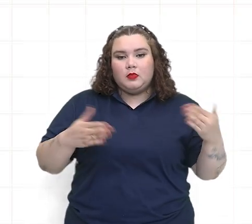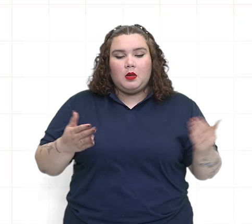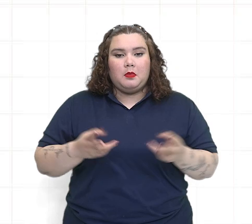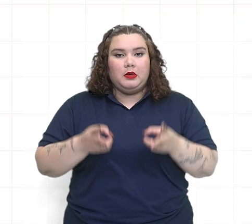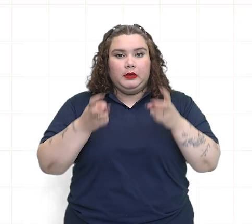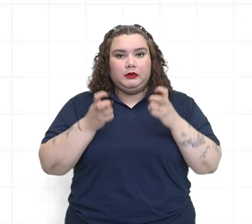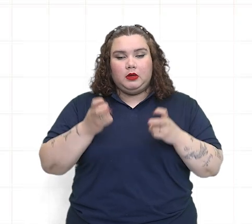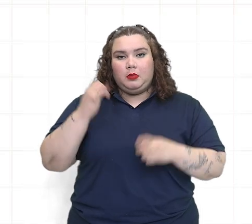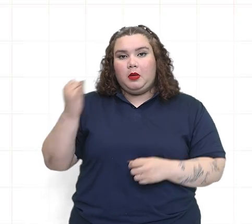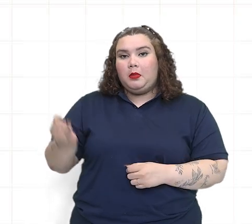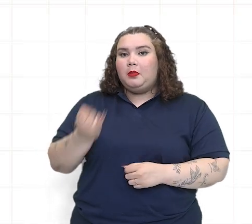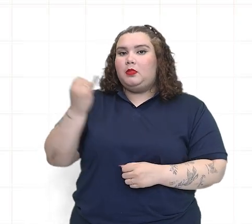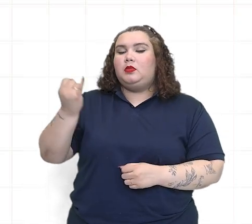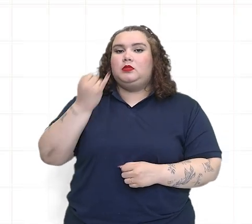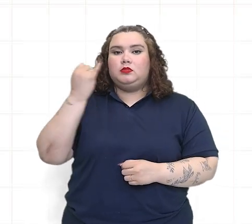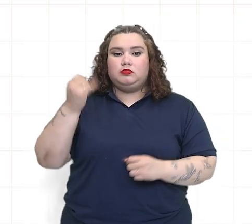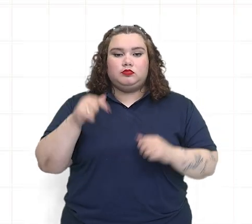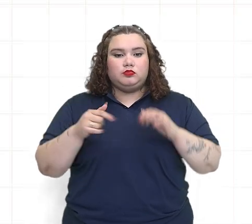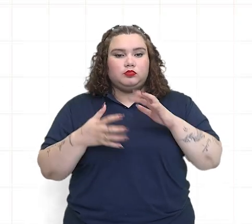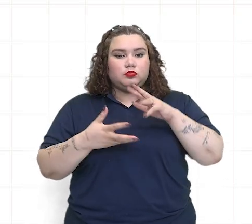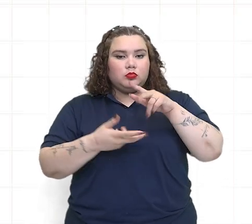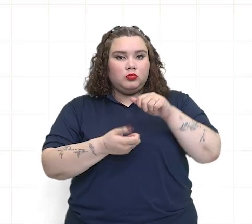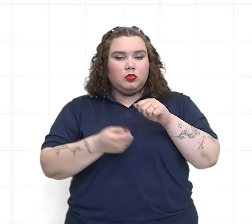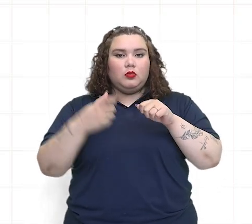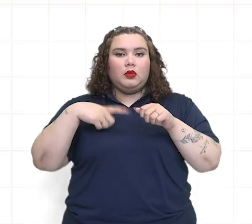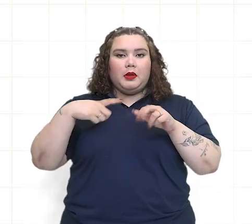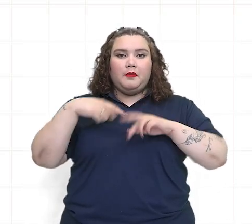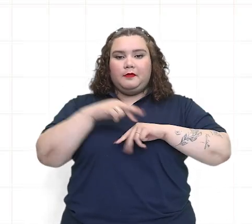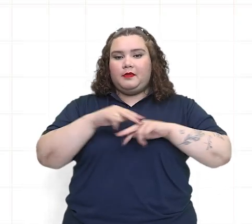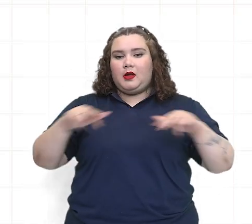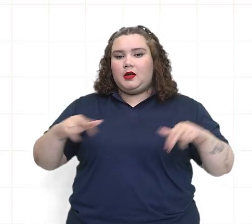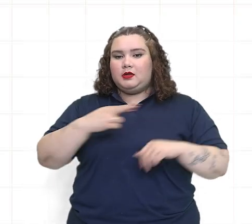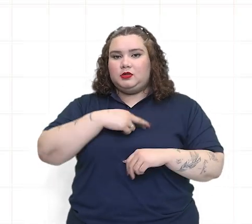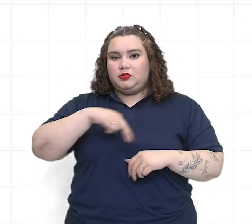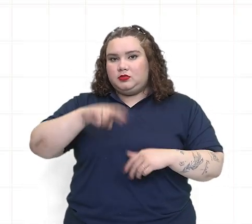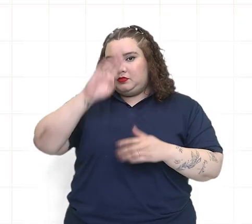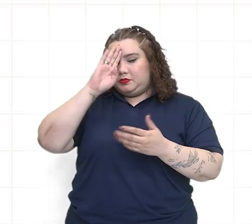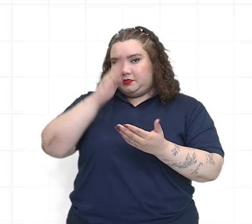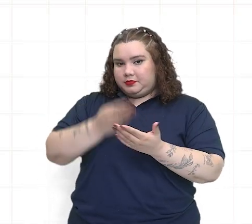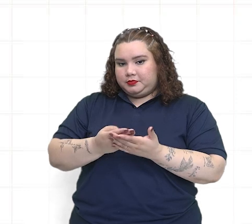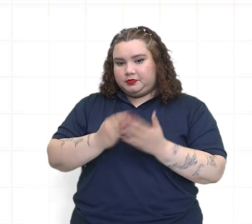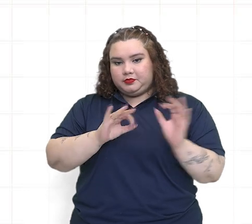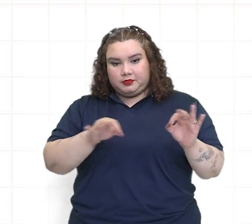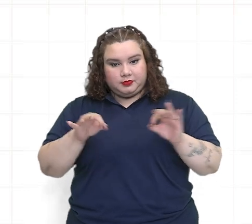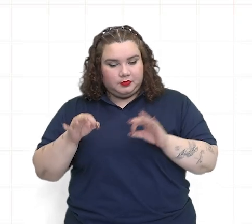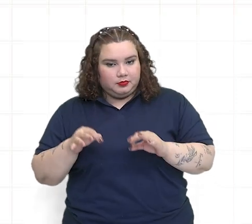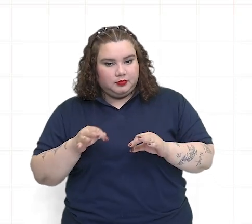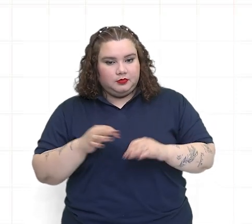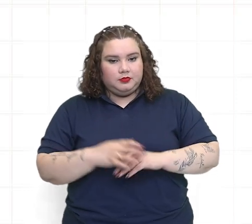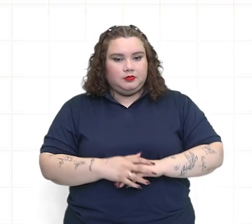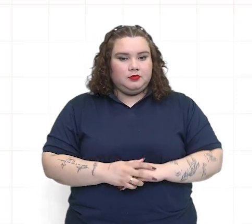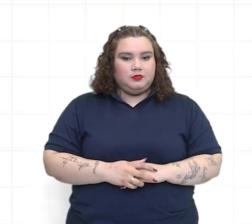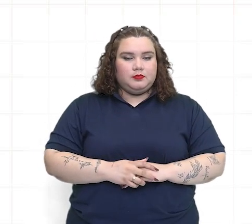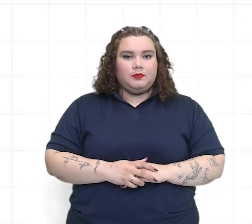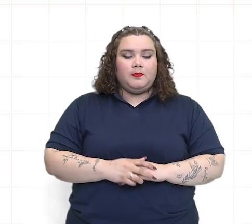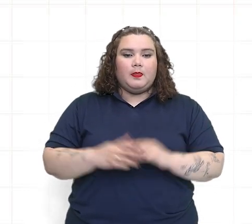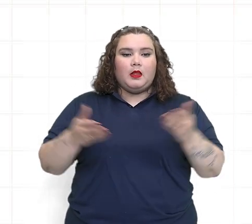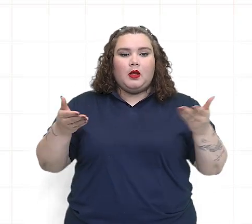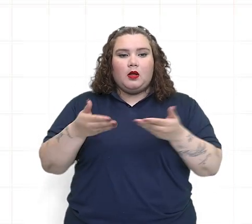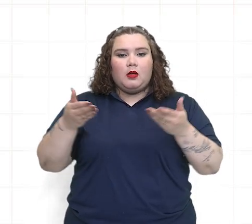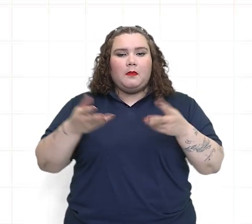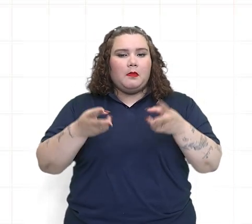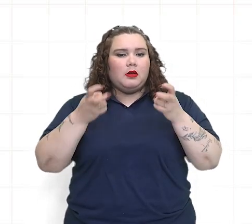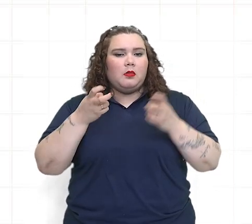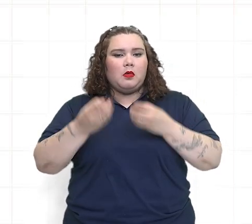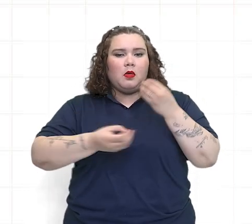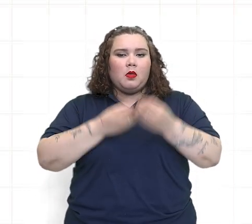mesmo, desse mundo, então, politeísta ligado, então, à religião. Vamos falar agora um pouco sobre a diversão, como que